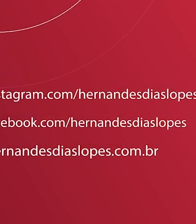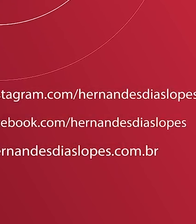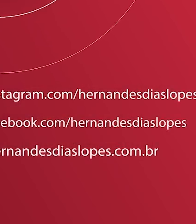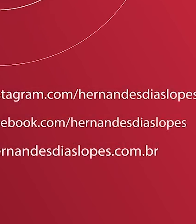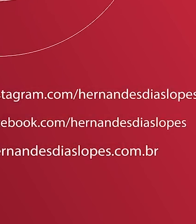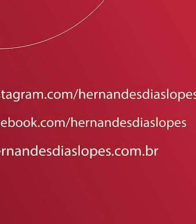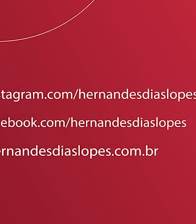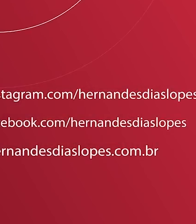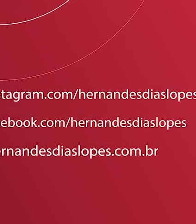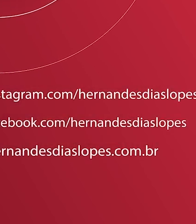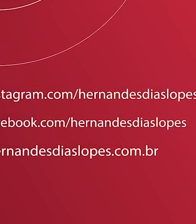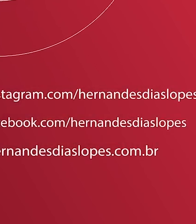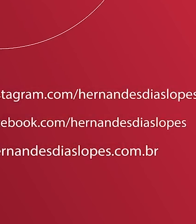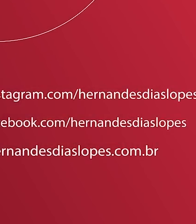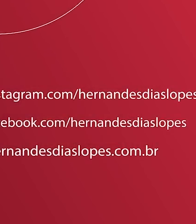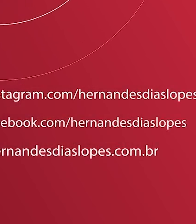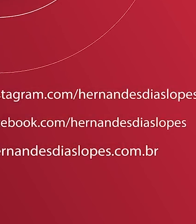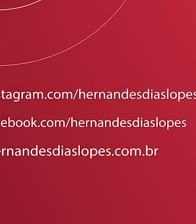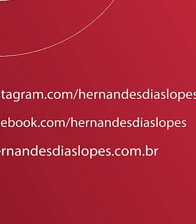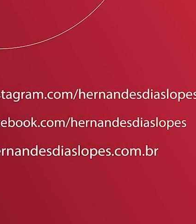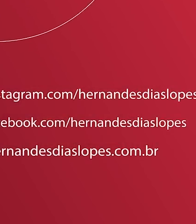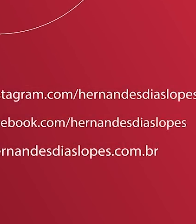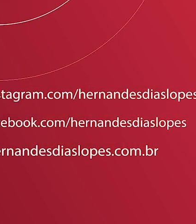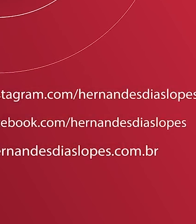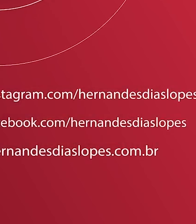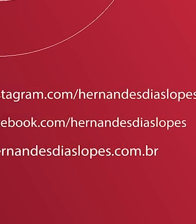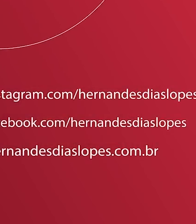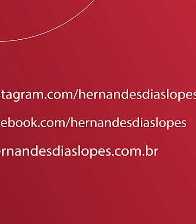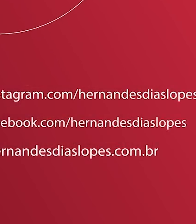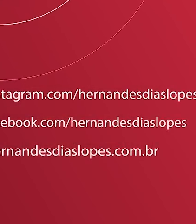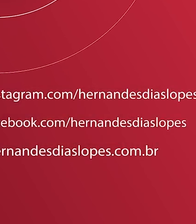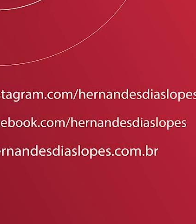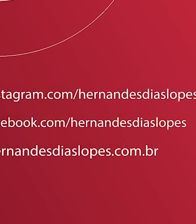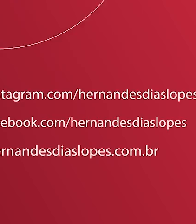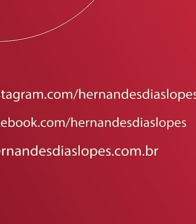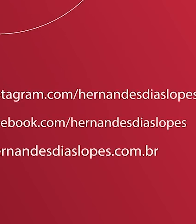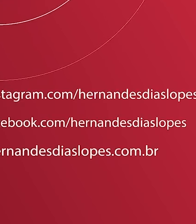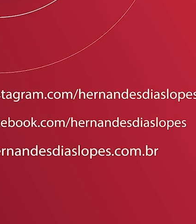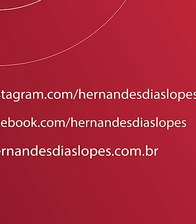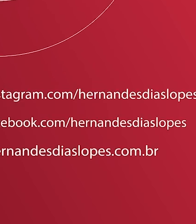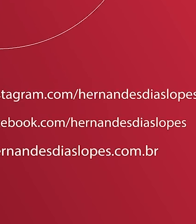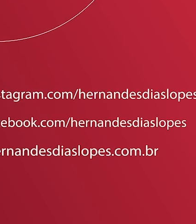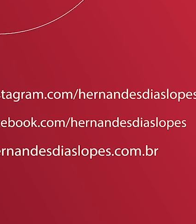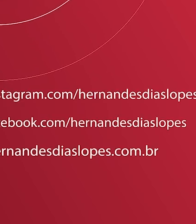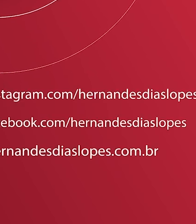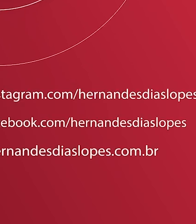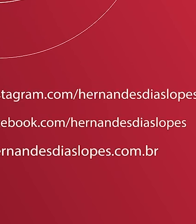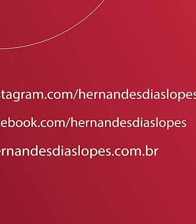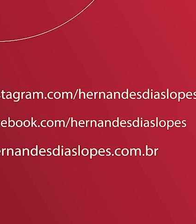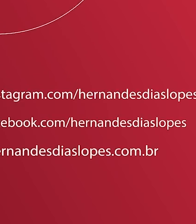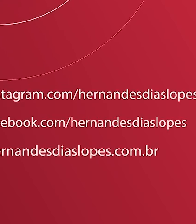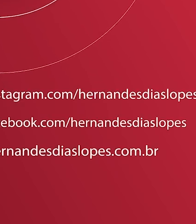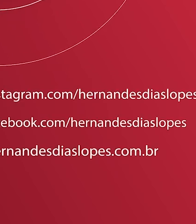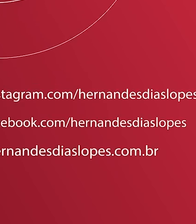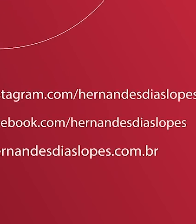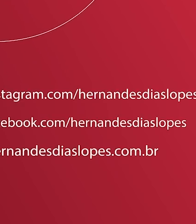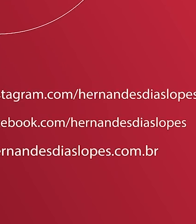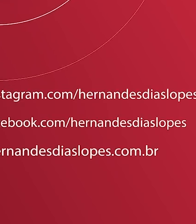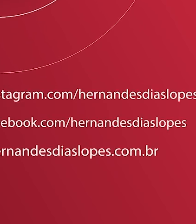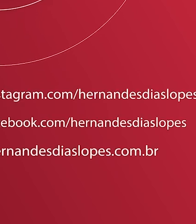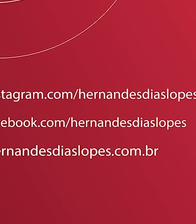esperando com ansiedade a chegada de uma vacina eficaz. São muitos temores, são